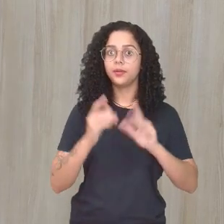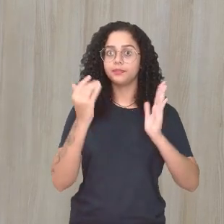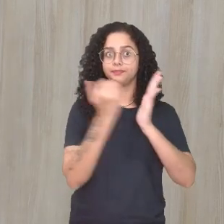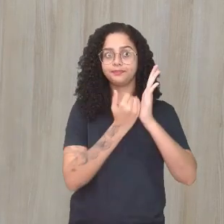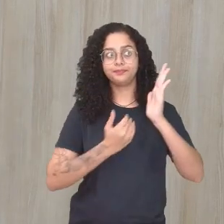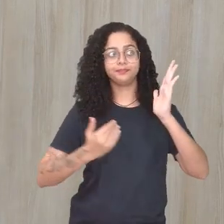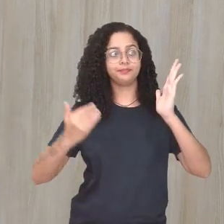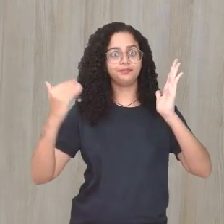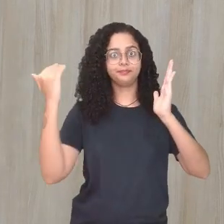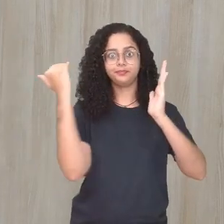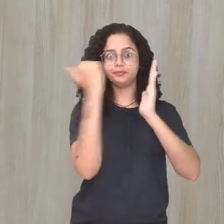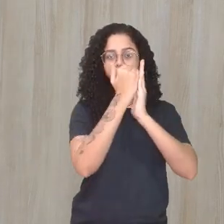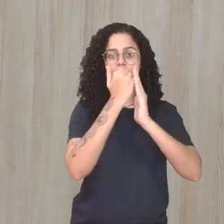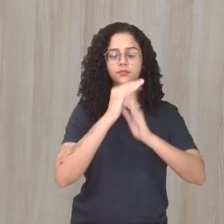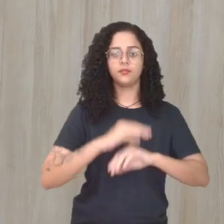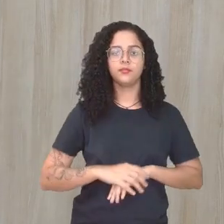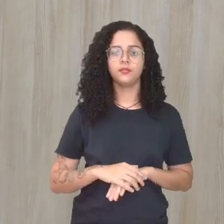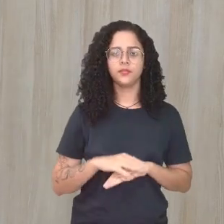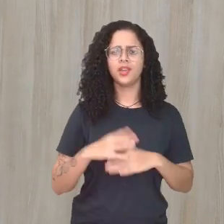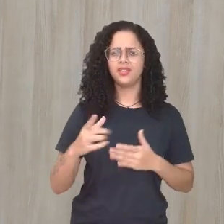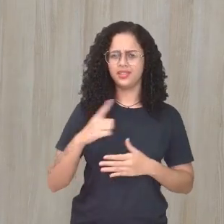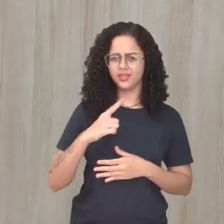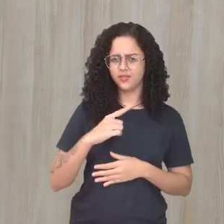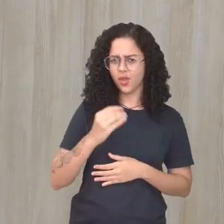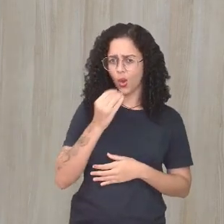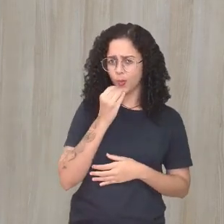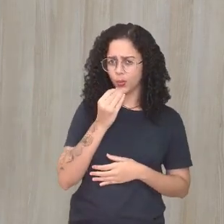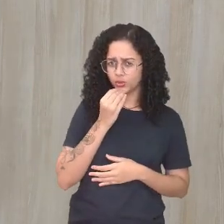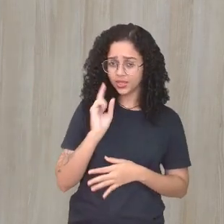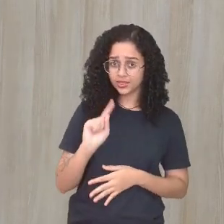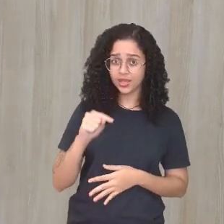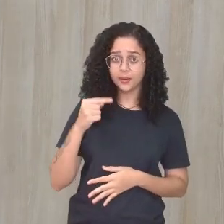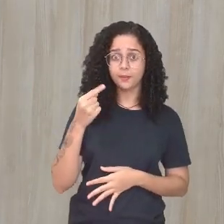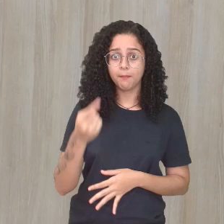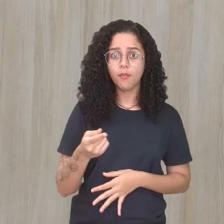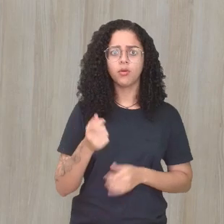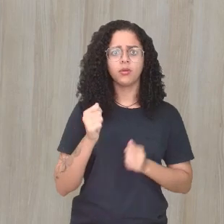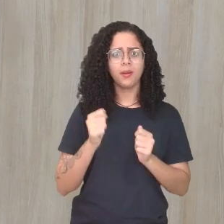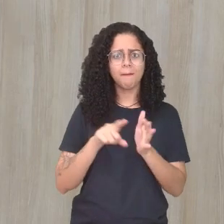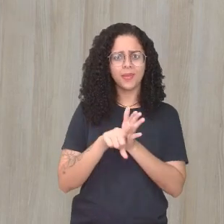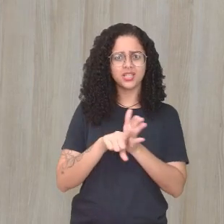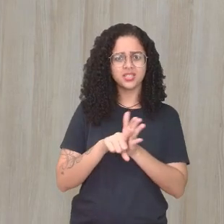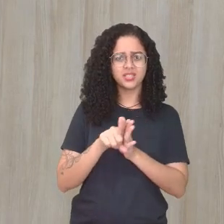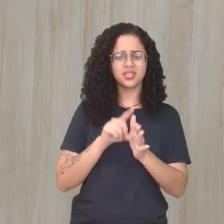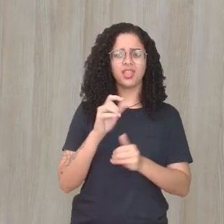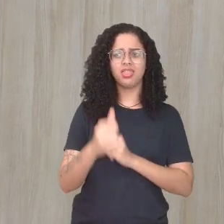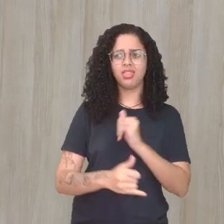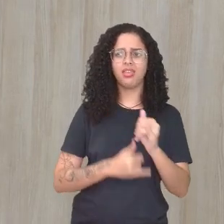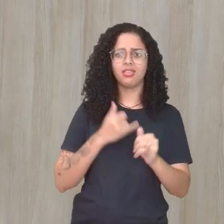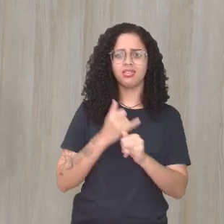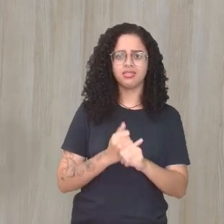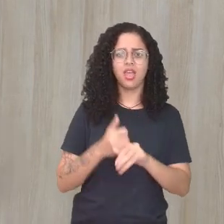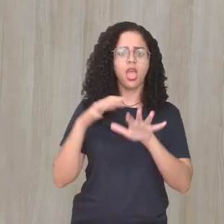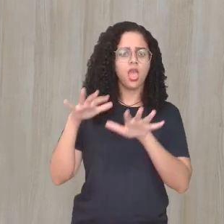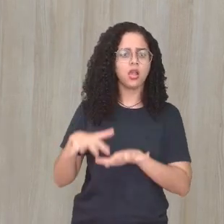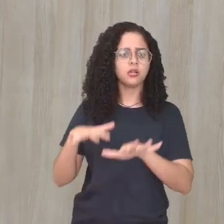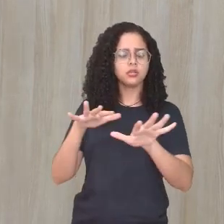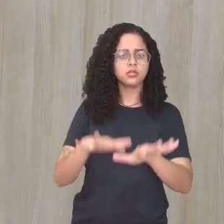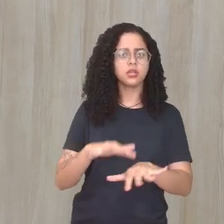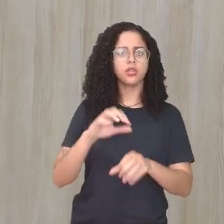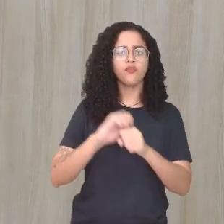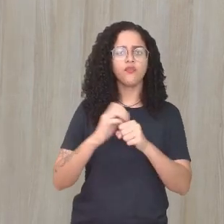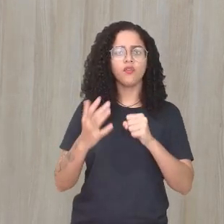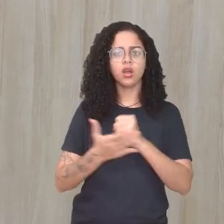extremamente acentuado. Quem tiver oportunidade depois, joga na internet aí, exército fascista, ou